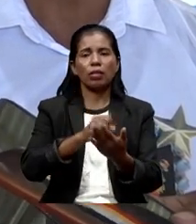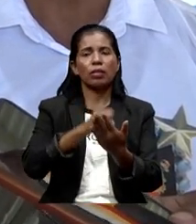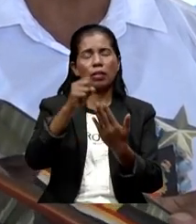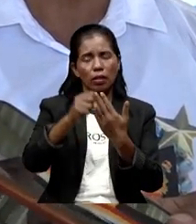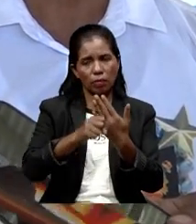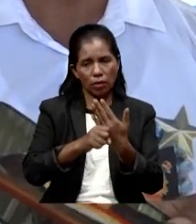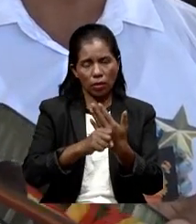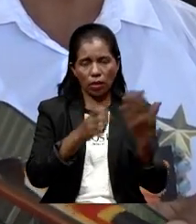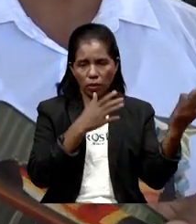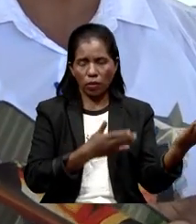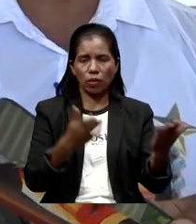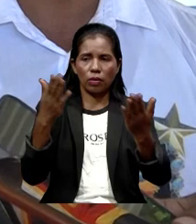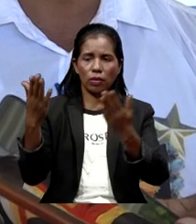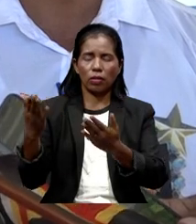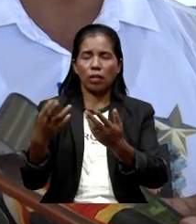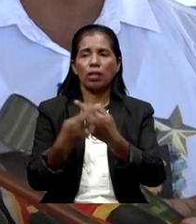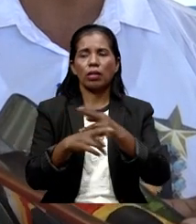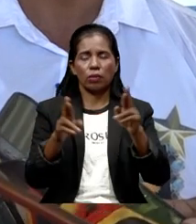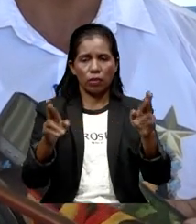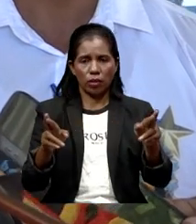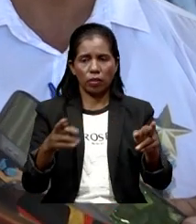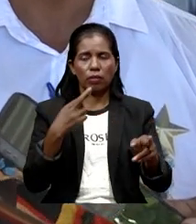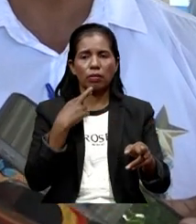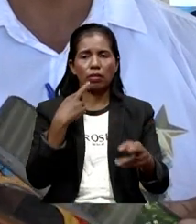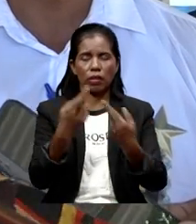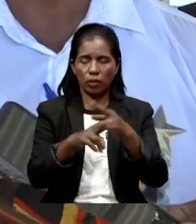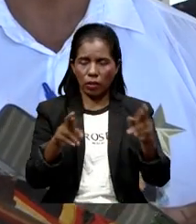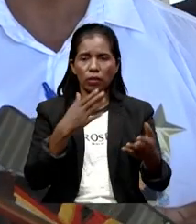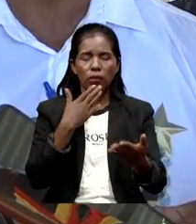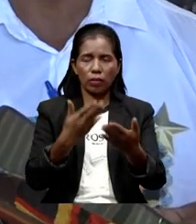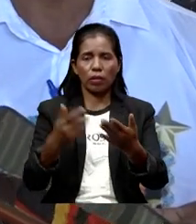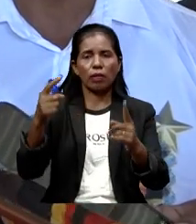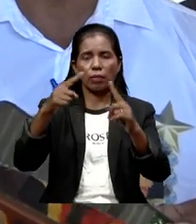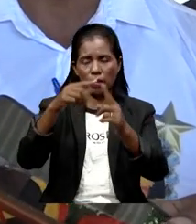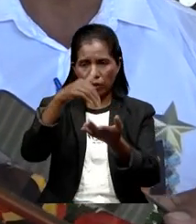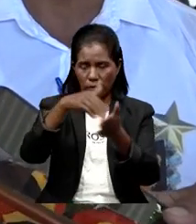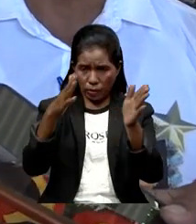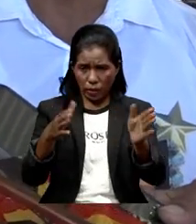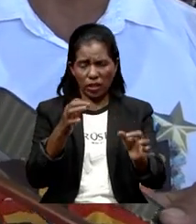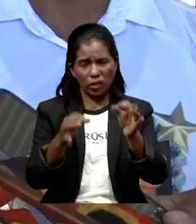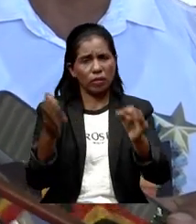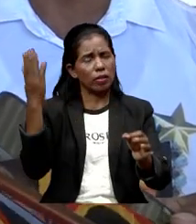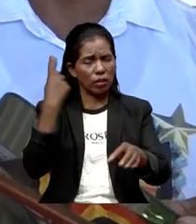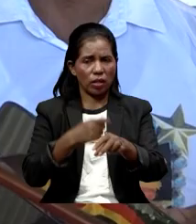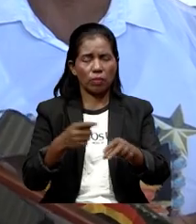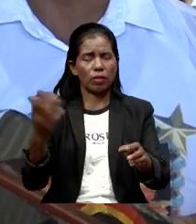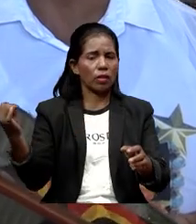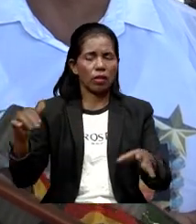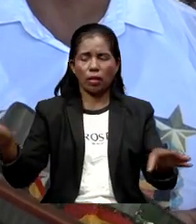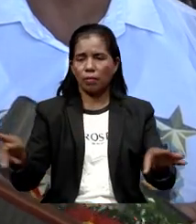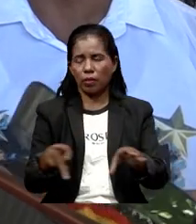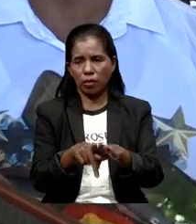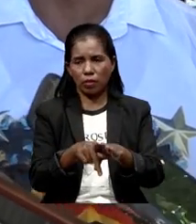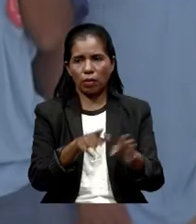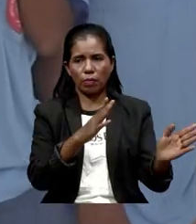A colori resultado da dia de Liba estudante Cira. Mas que há tempo de Babalo Siki, quando se lá participa e o processo